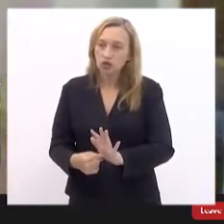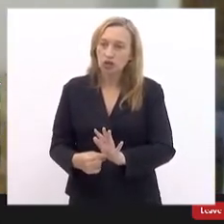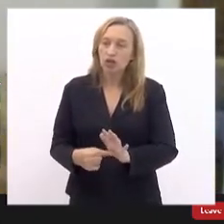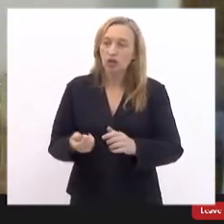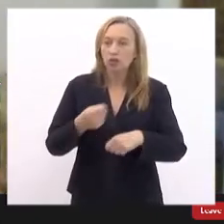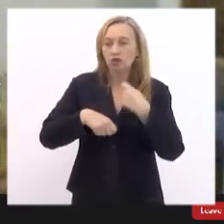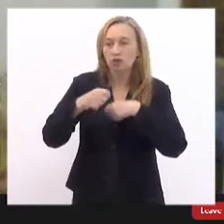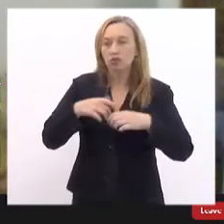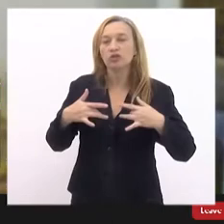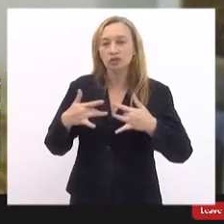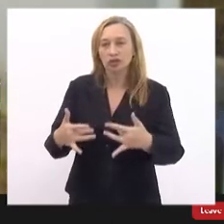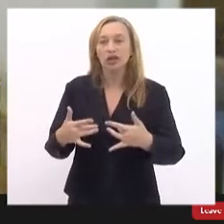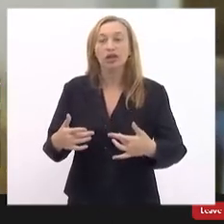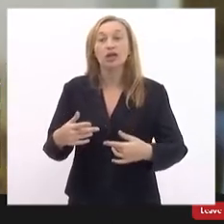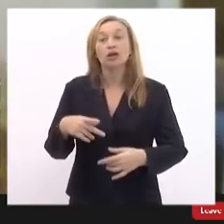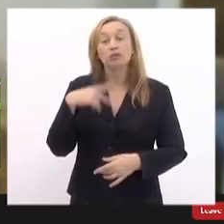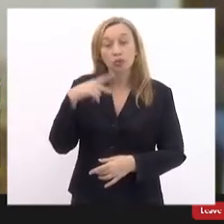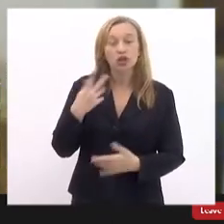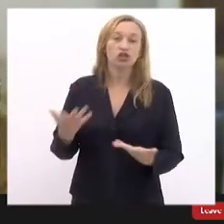solidária, política pública.